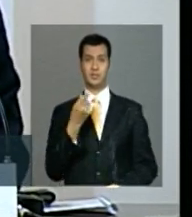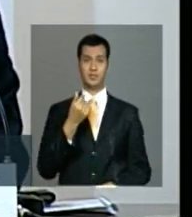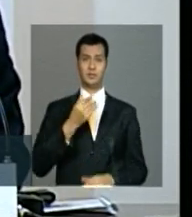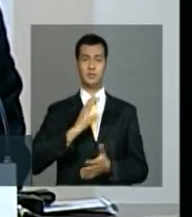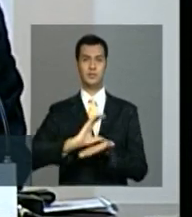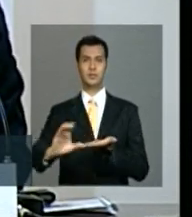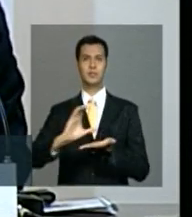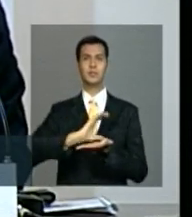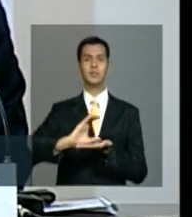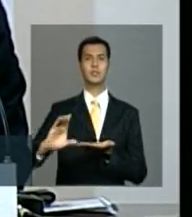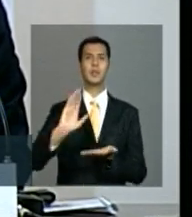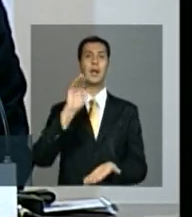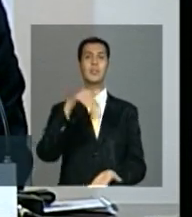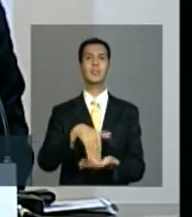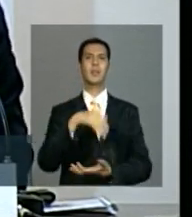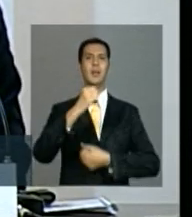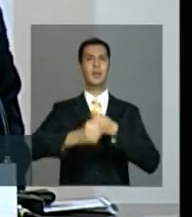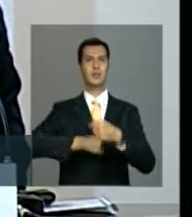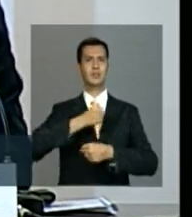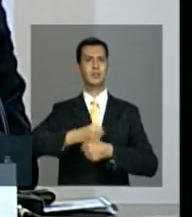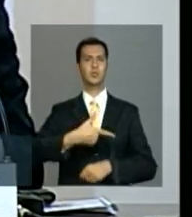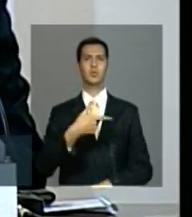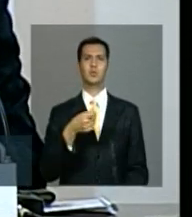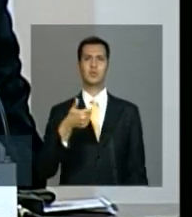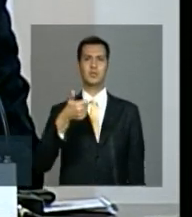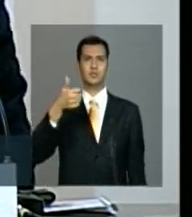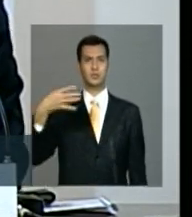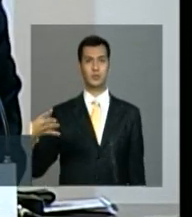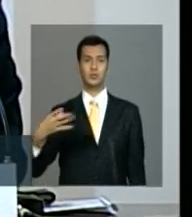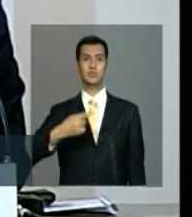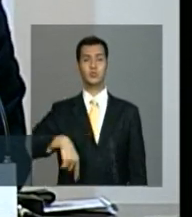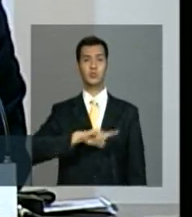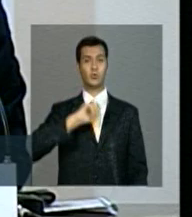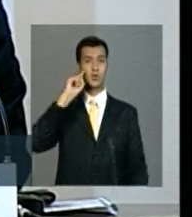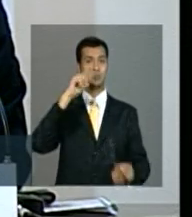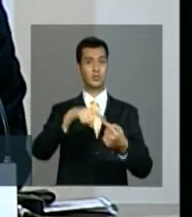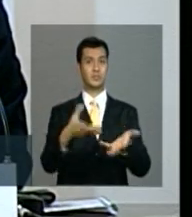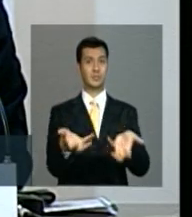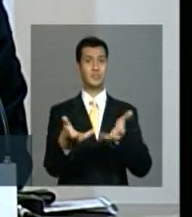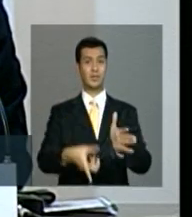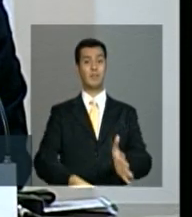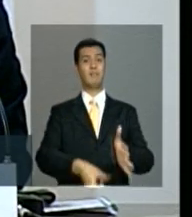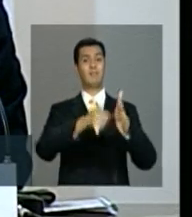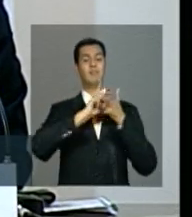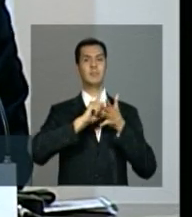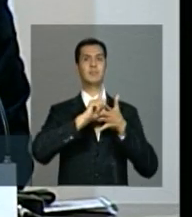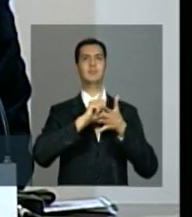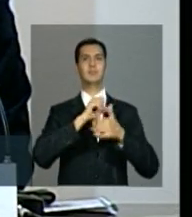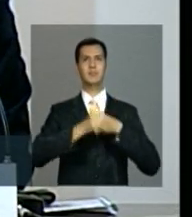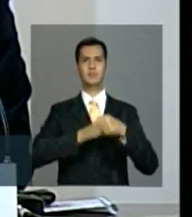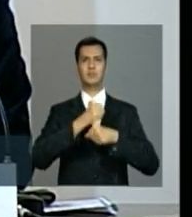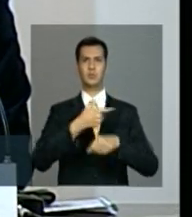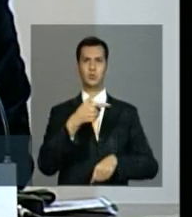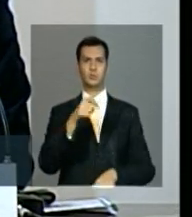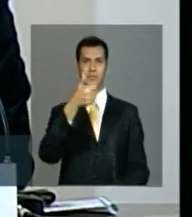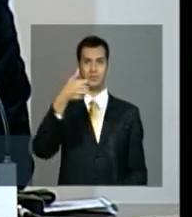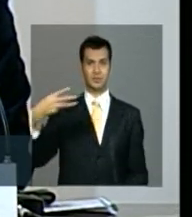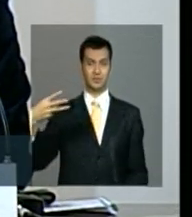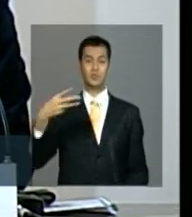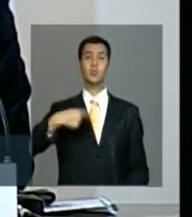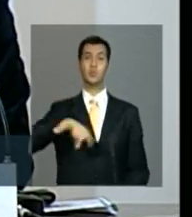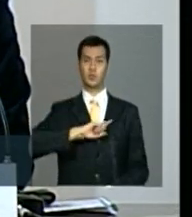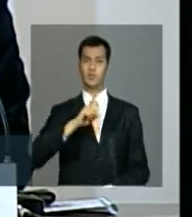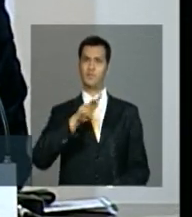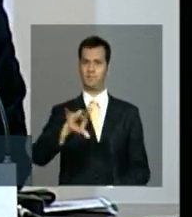2014 e meta essa que estamos tentando antecipar para 2013 nós vamos investir